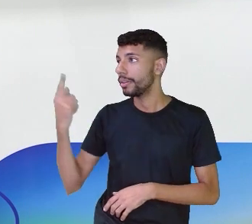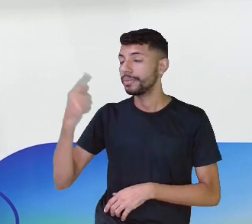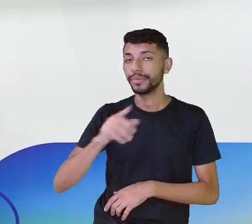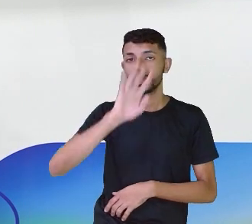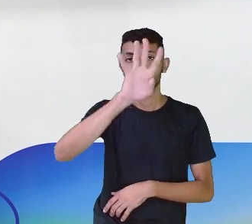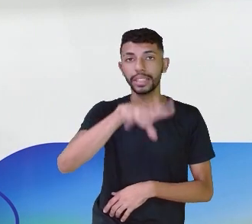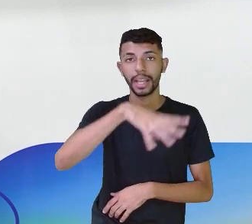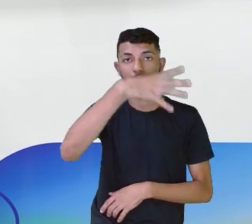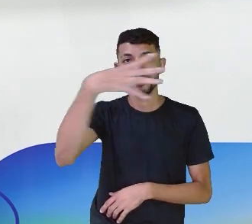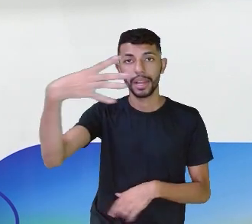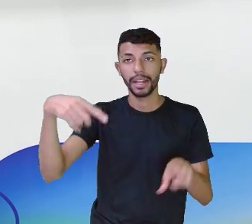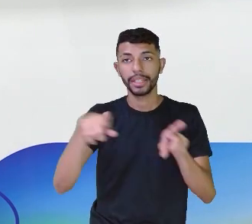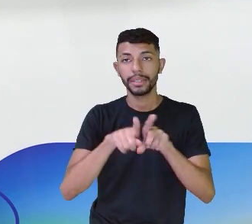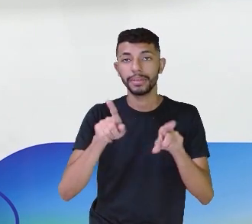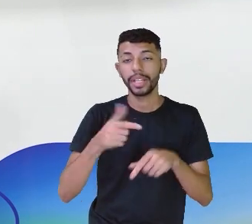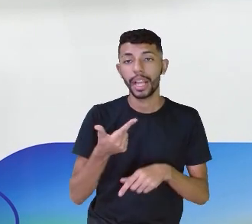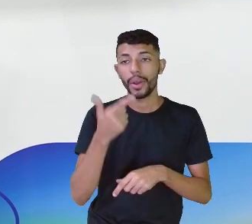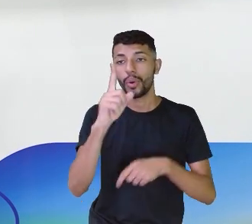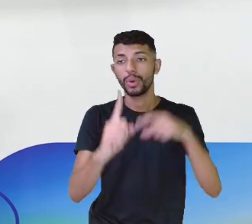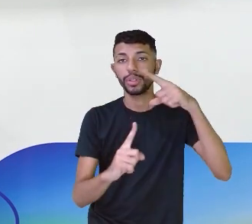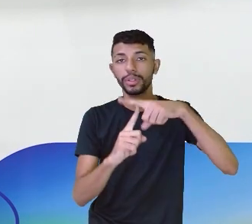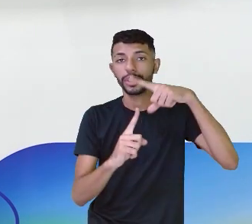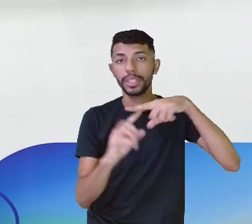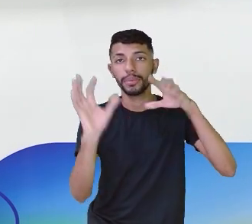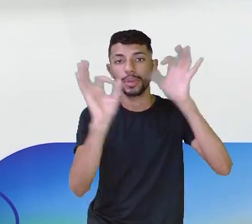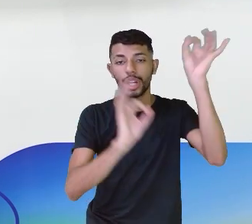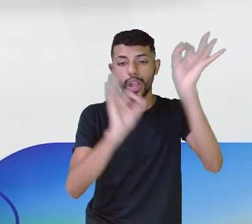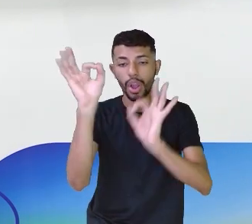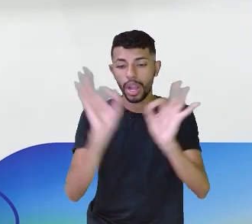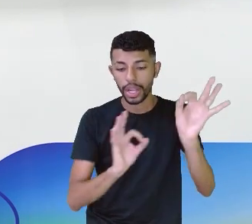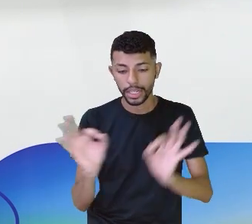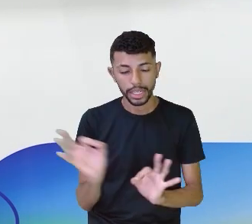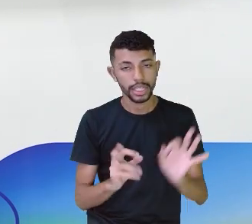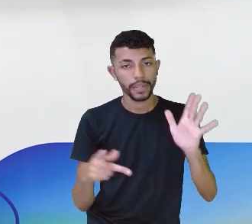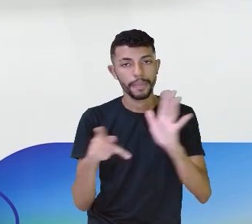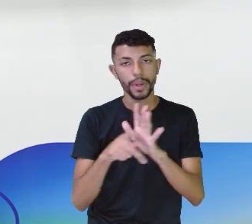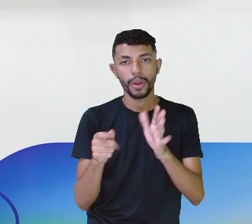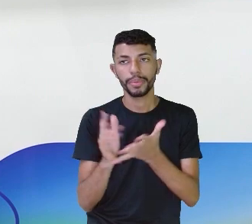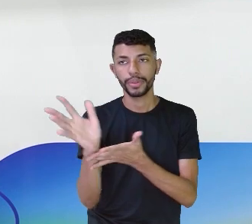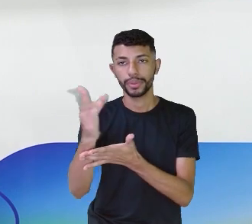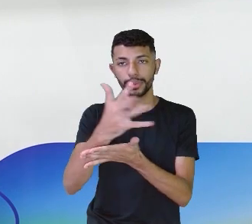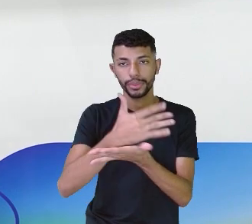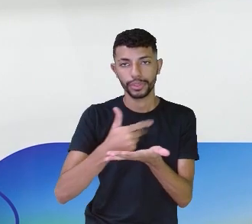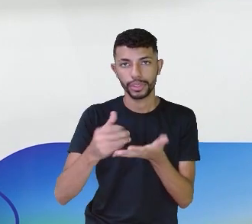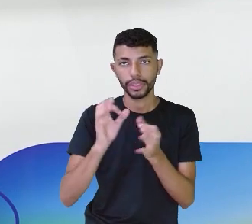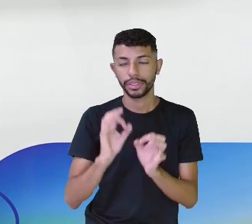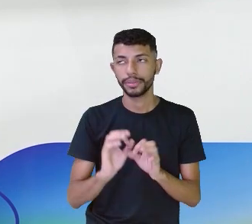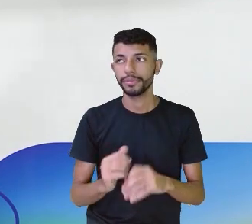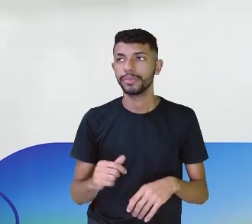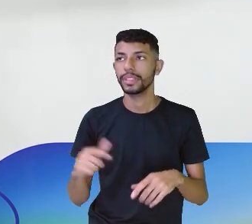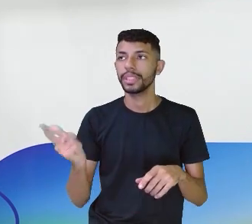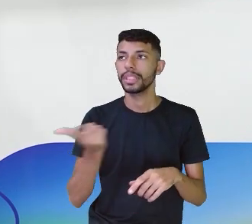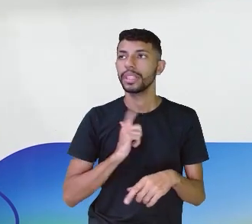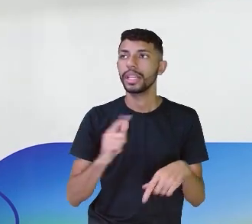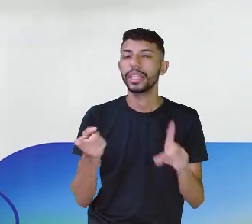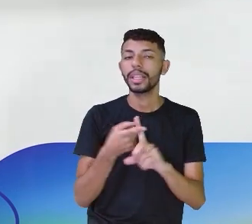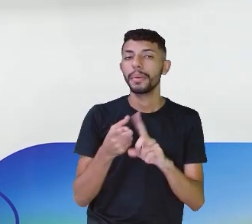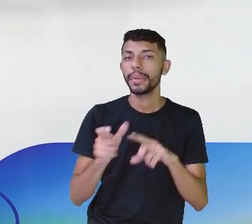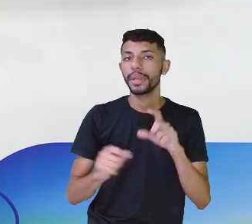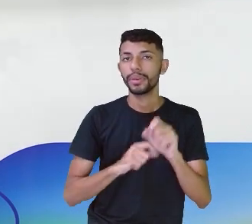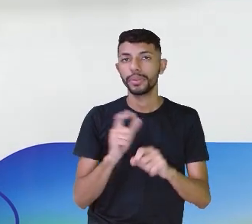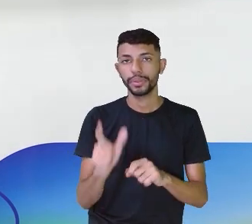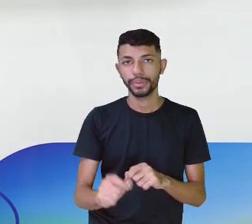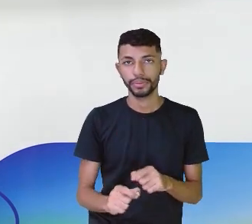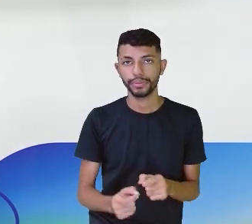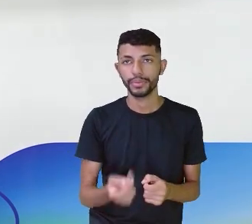tipo de instrumento de organização de dados, onde eu também tenho a